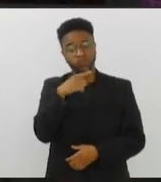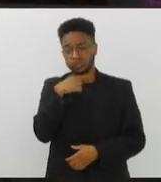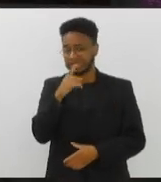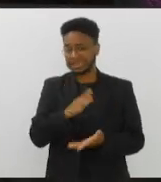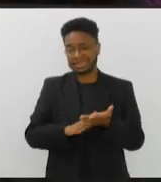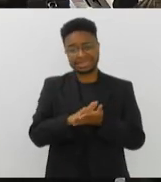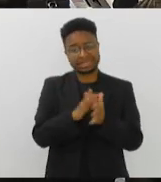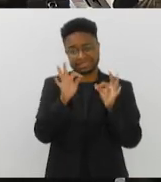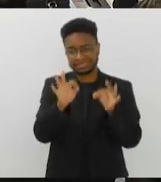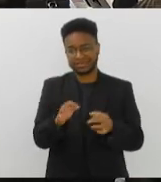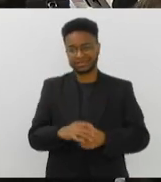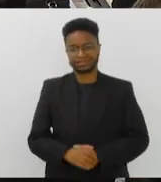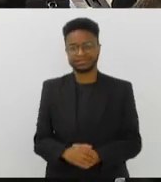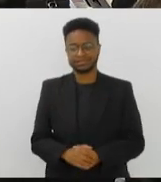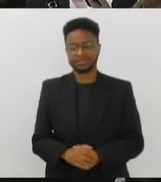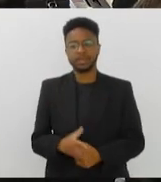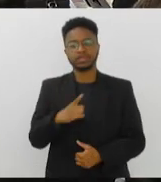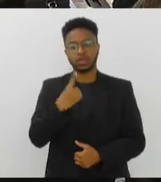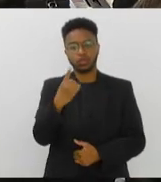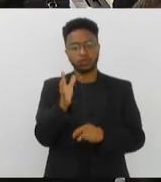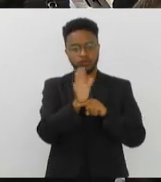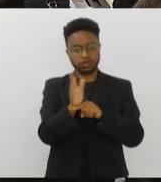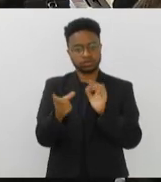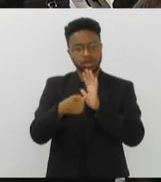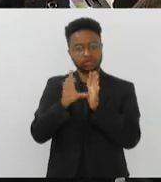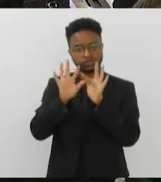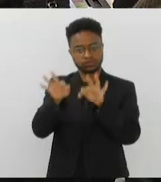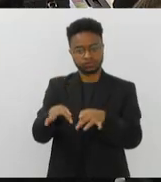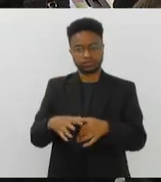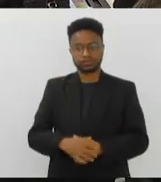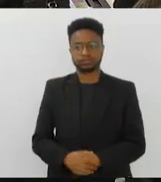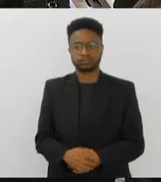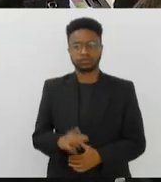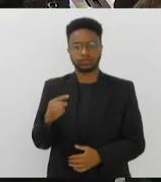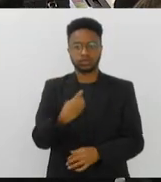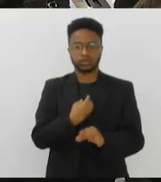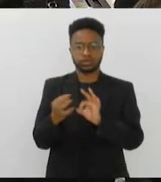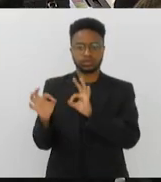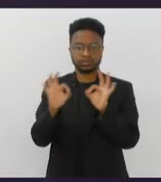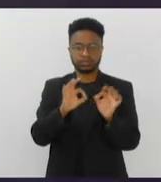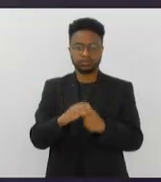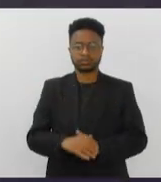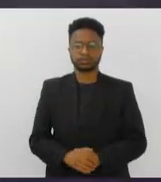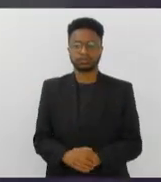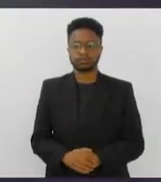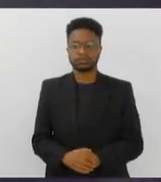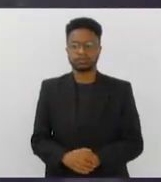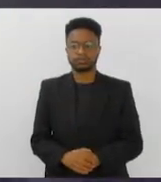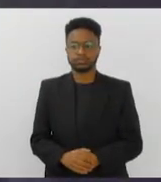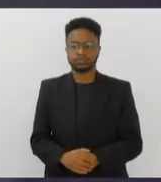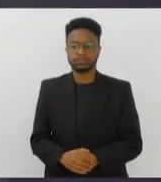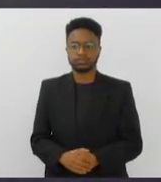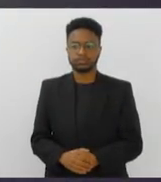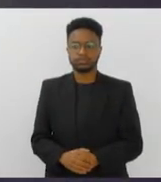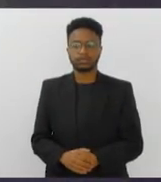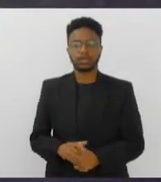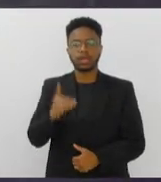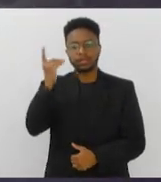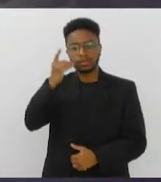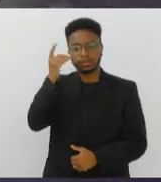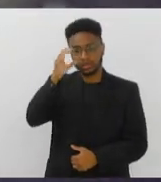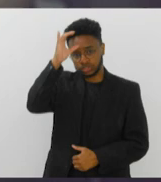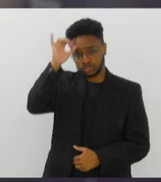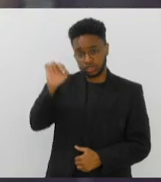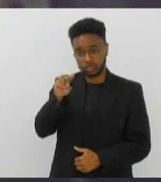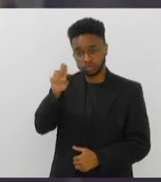direito, gente. Tem mais um vídeo antes de encerrar. Vamos assistir. O O mandato da deputada Tia Ju